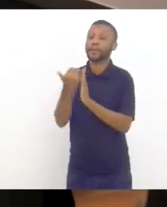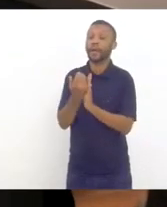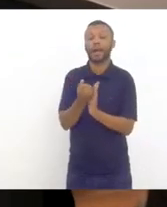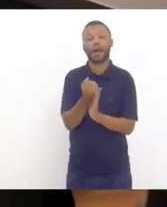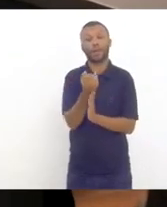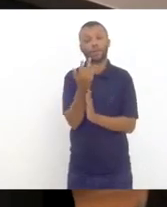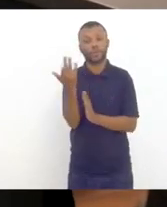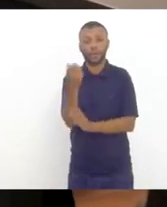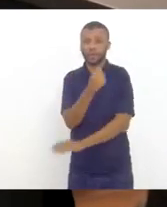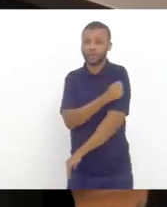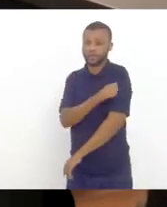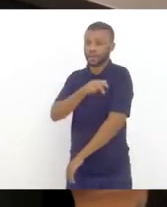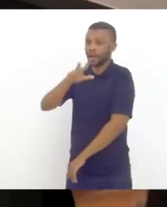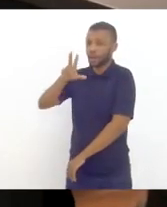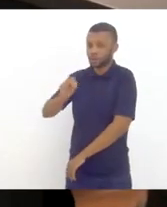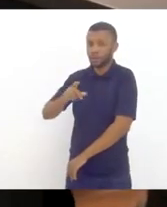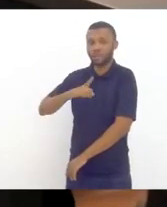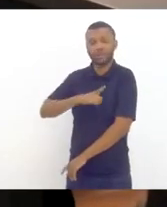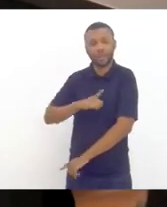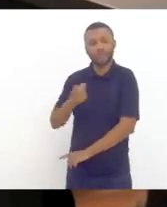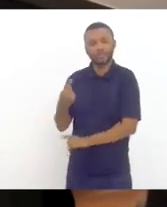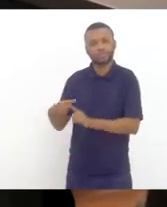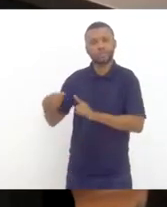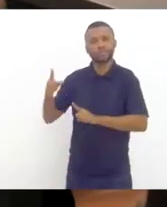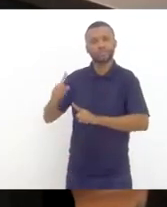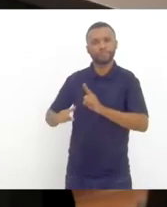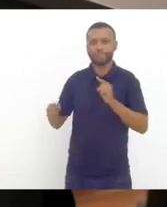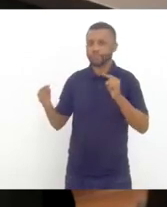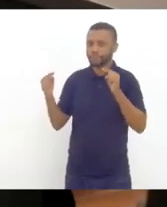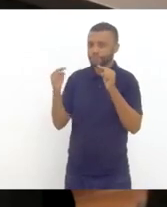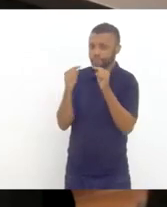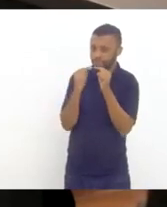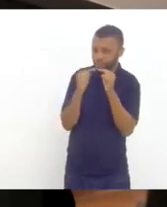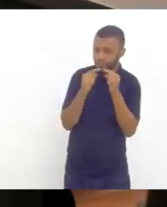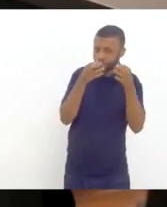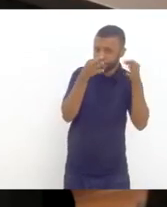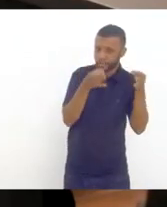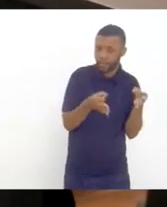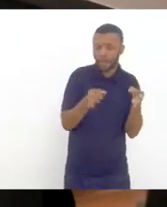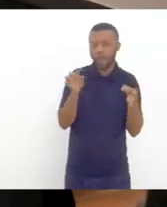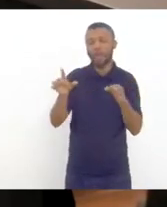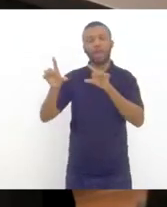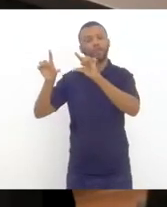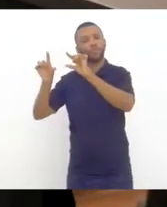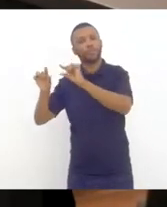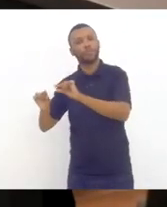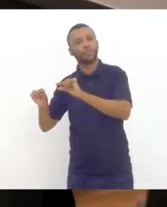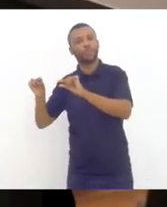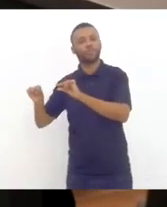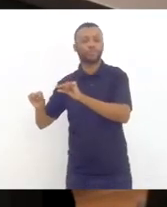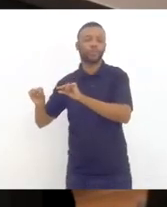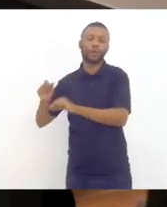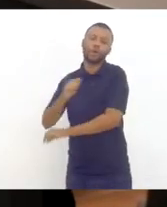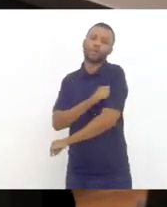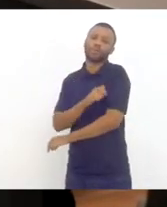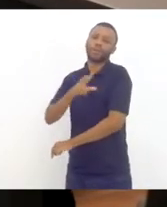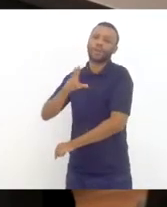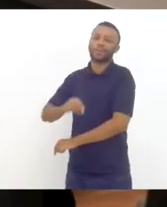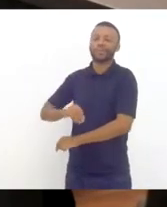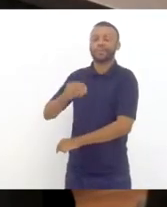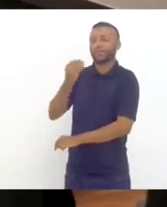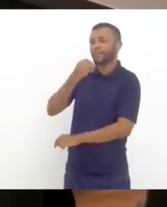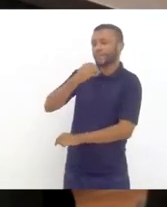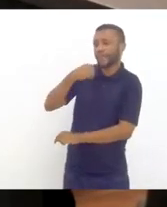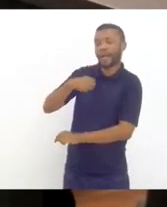estão tendo um desempenho adequado e diminuir significativamente a quantidade de alunos que estão tendo desempenho muito